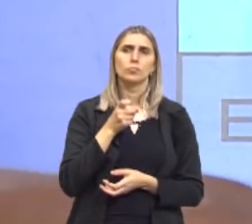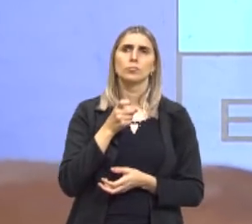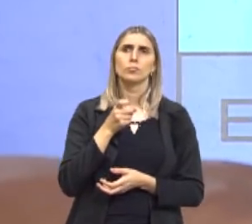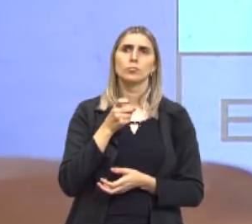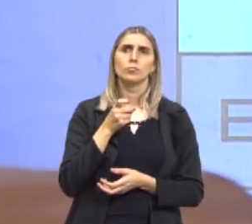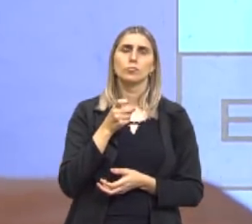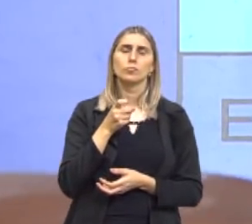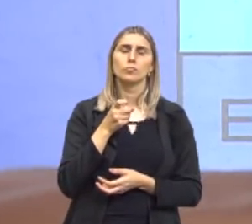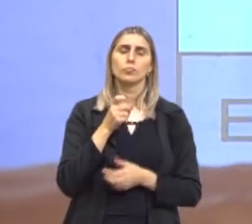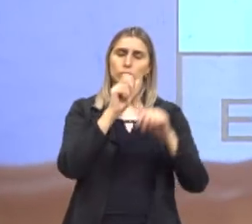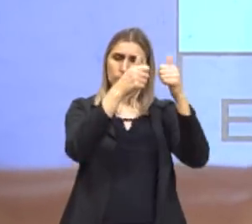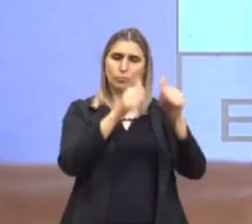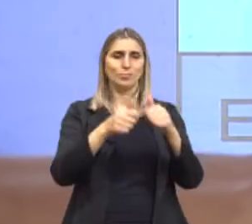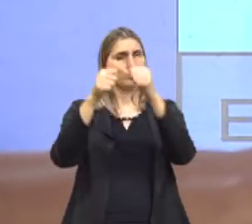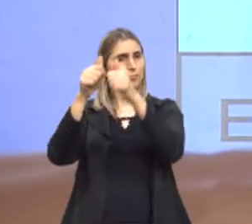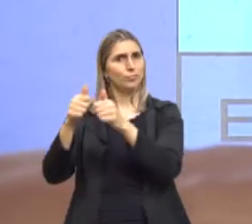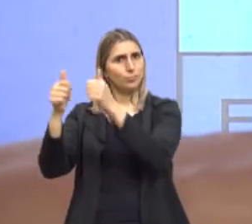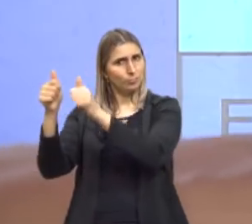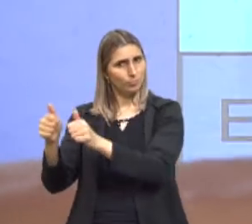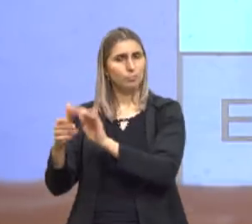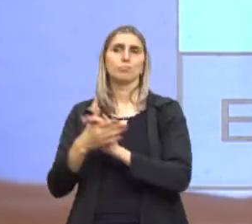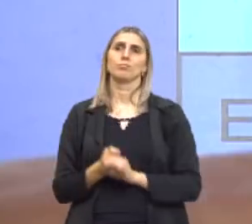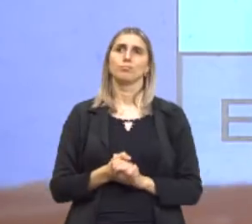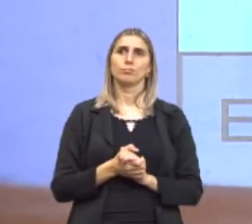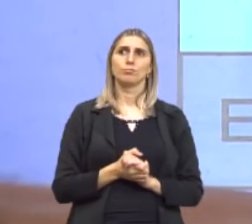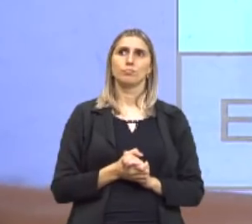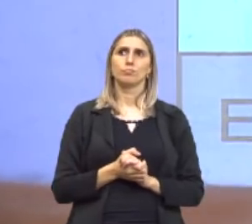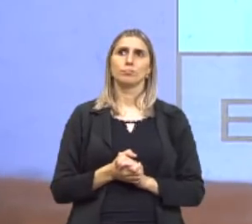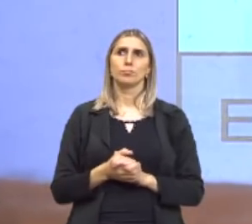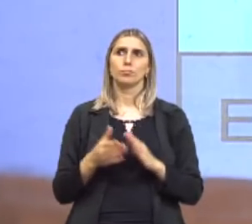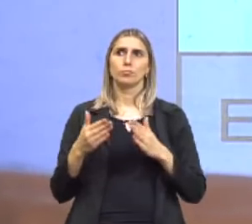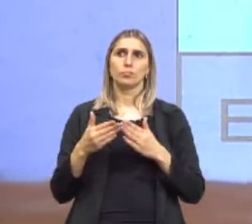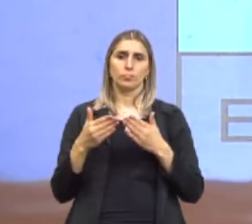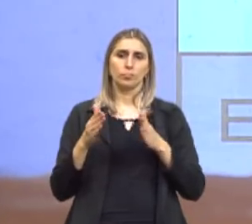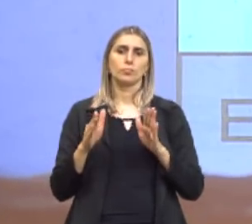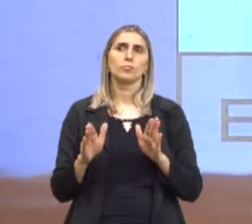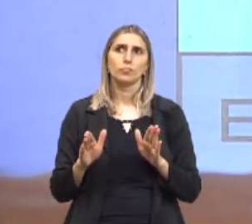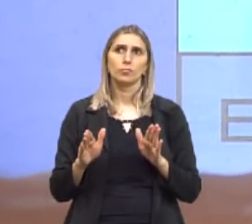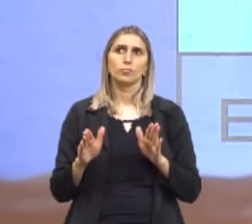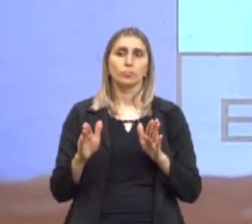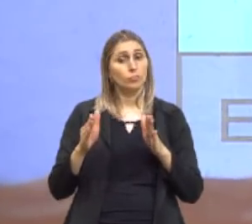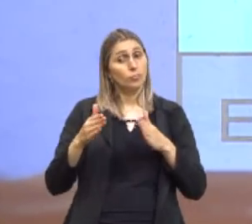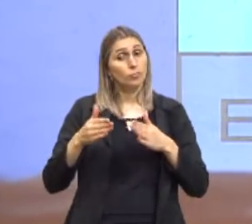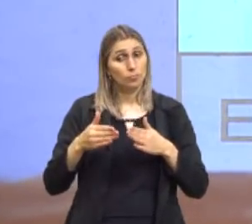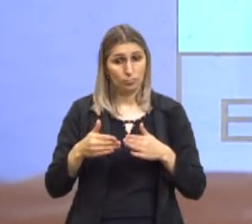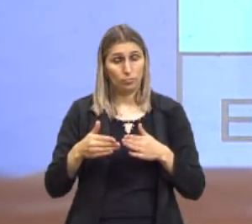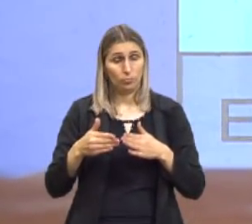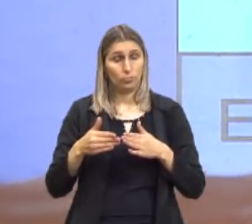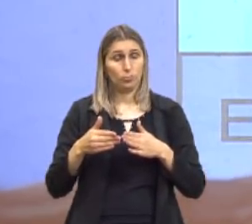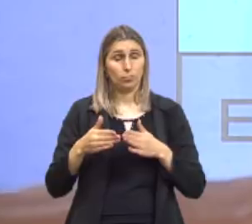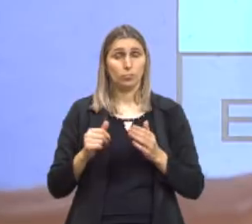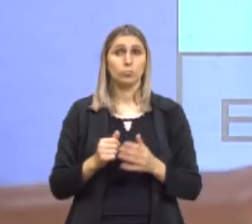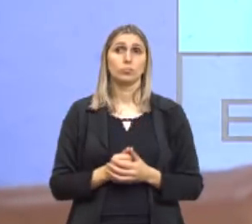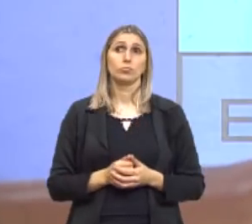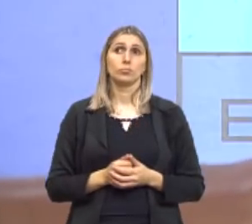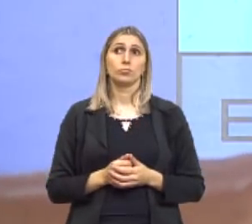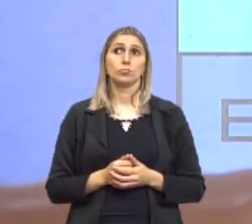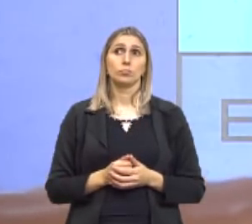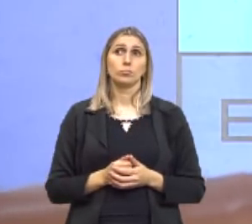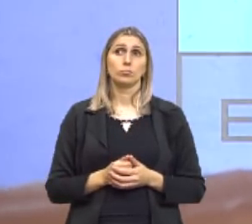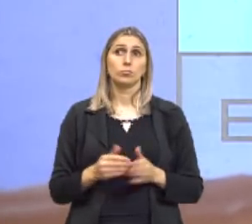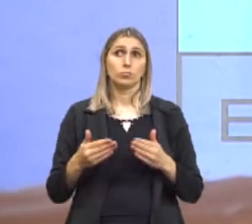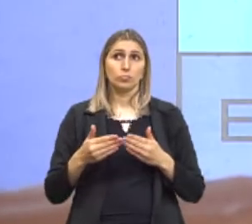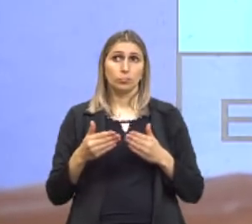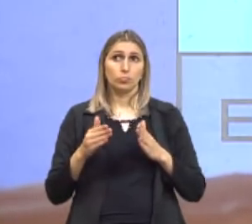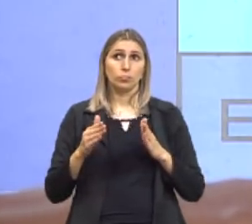de imagens. Né? Então, se eu aumentar ou diminuir o valor desse ângulo, né, eu vou